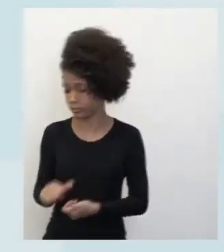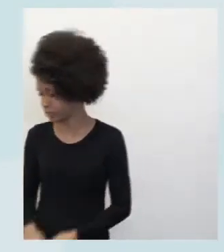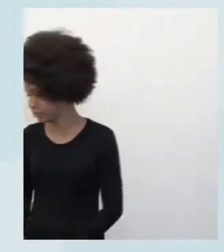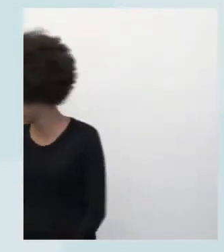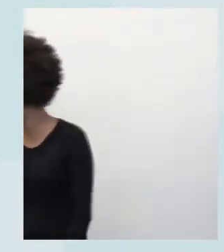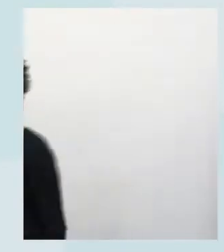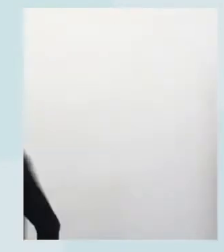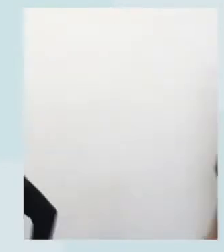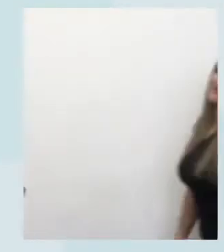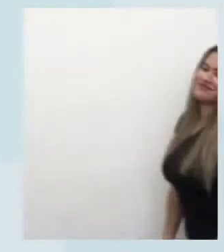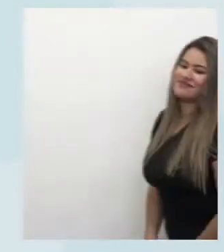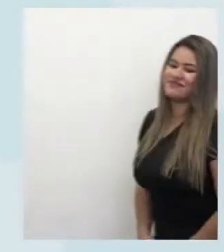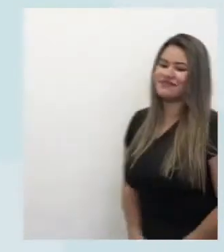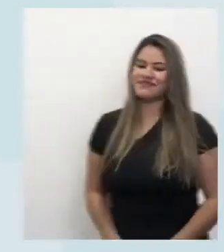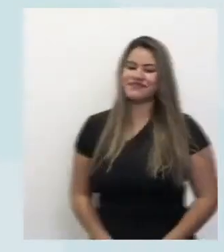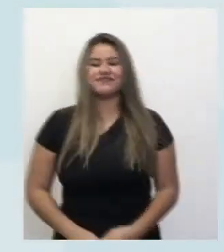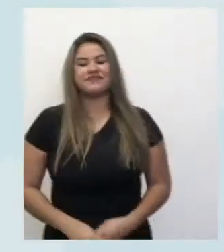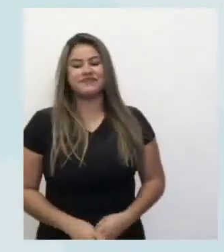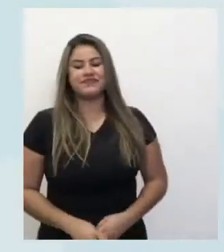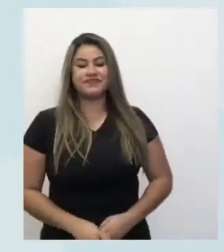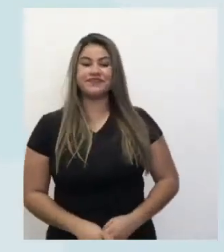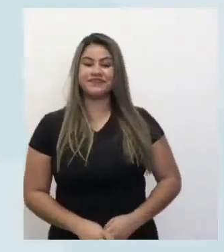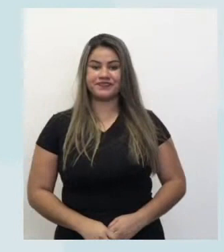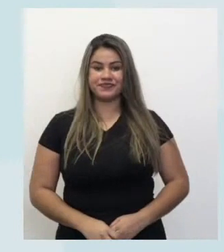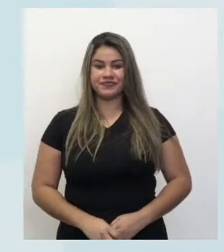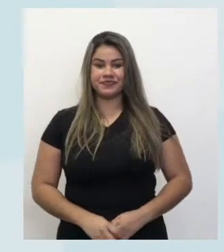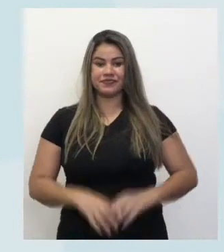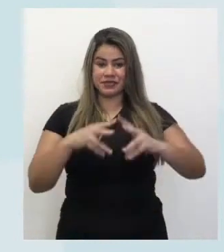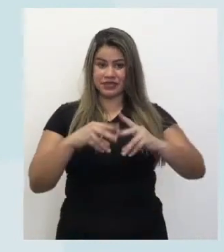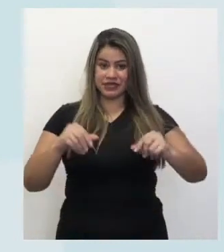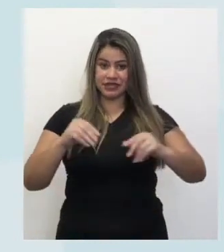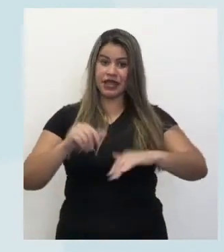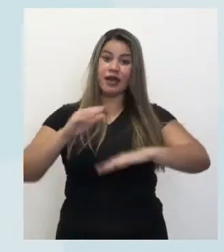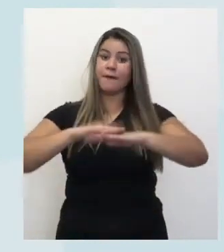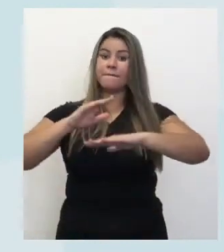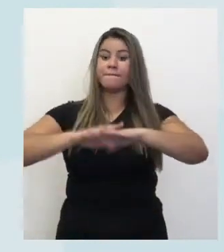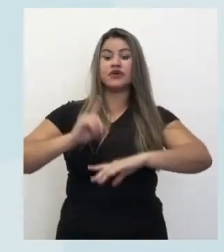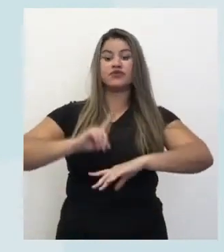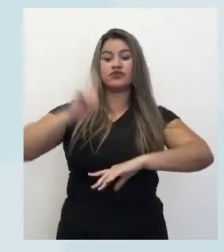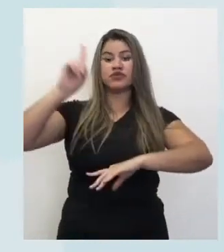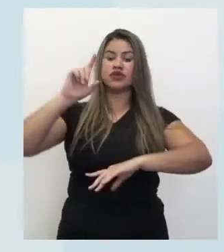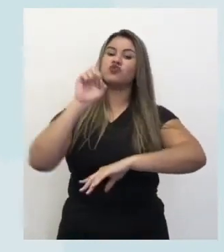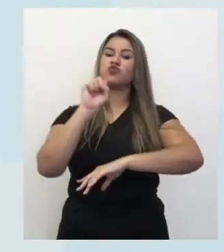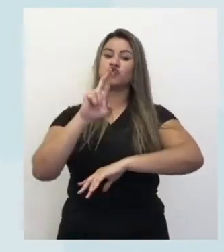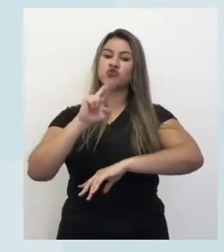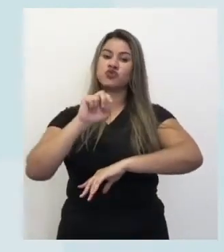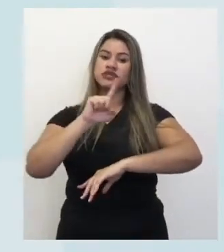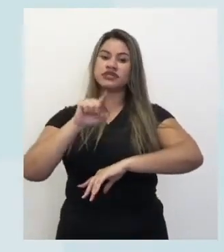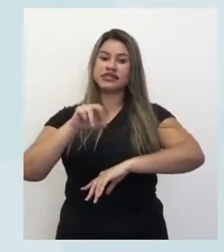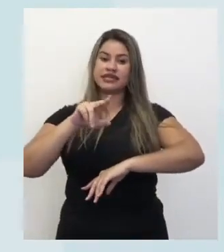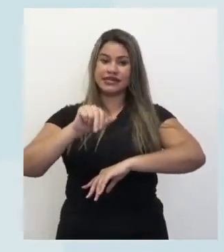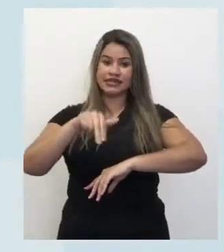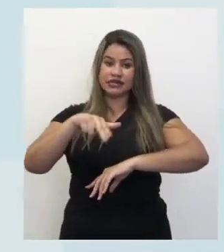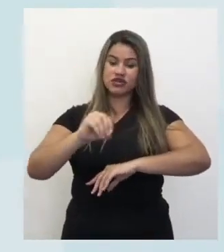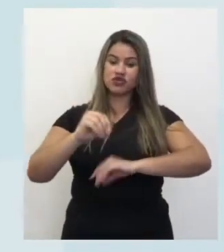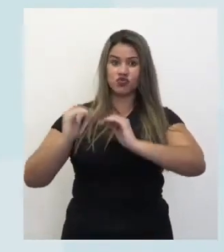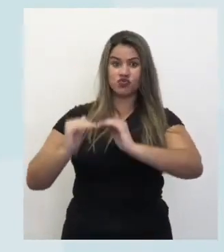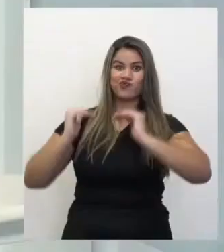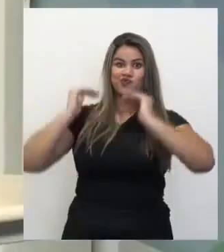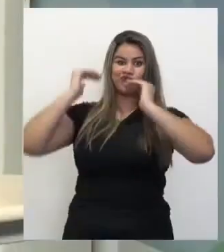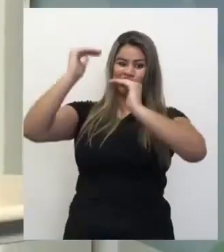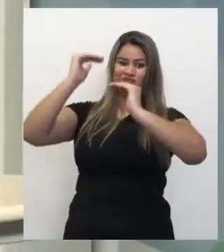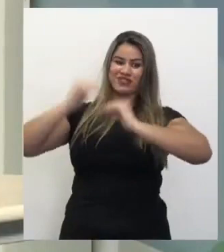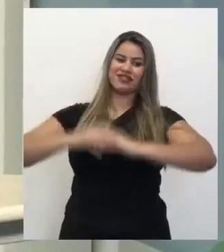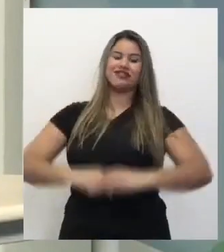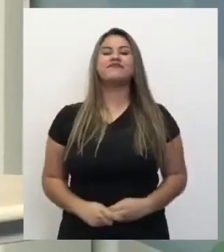terras, tudo que tem sobre a terra pertence a Deus. Por isso que Deus é o suzerano dos suzeranos. Só que Deus não anda entre os homens. Então, nós